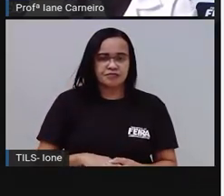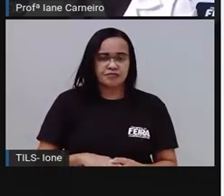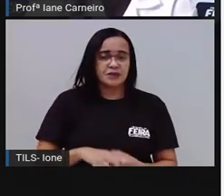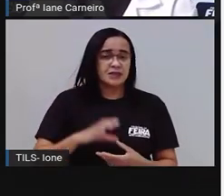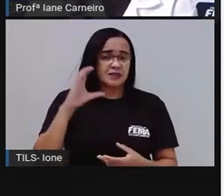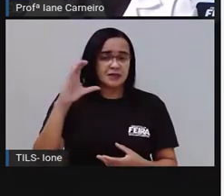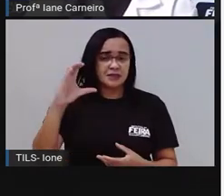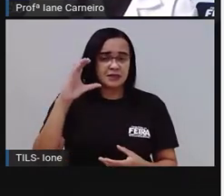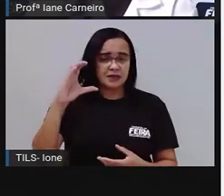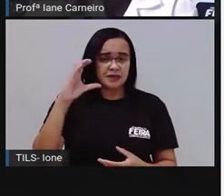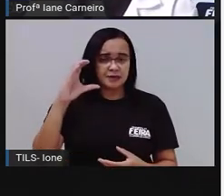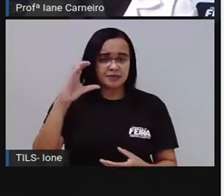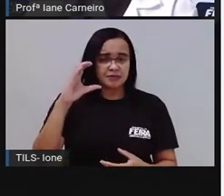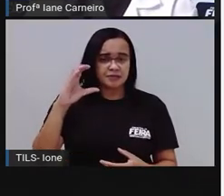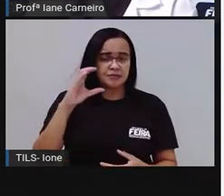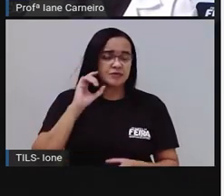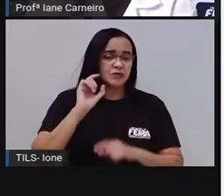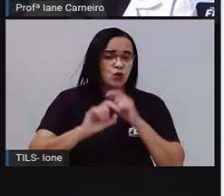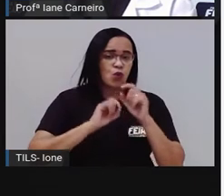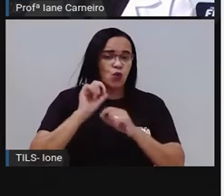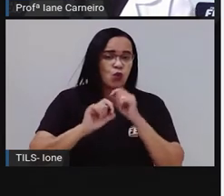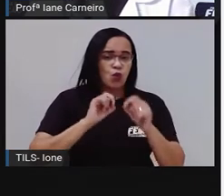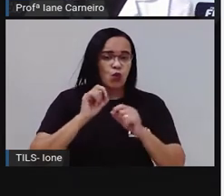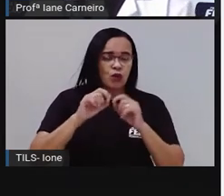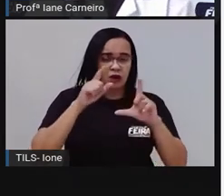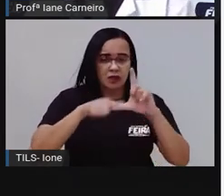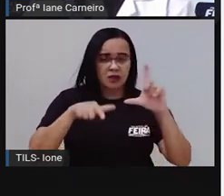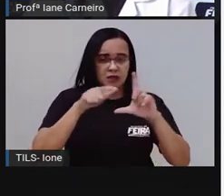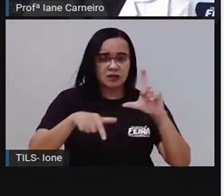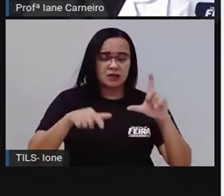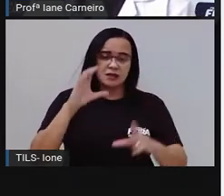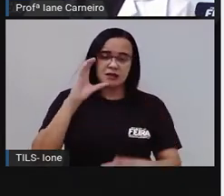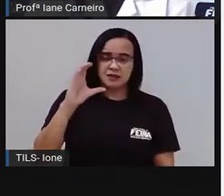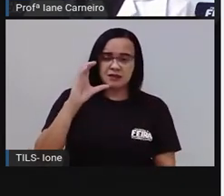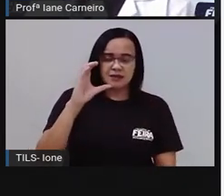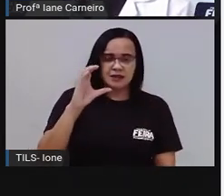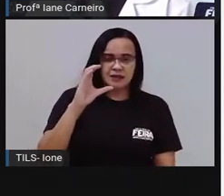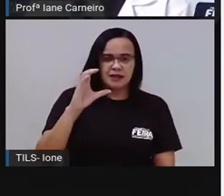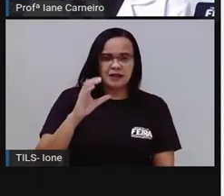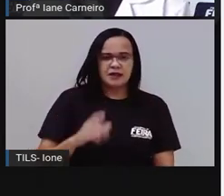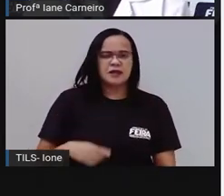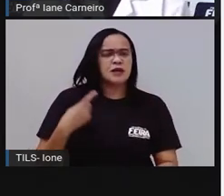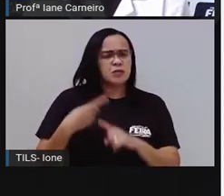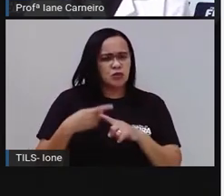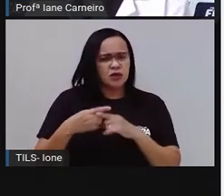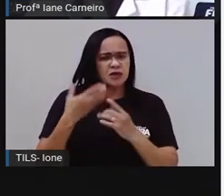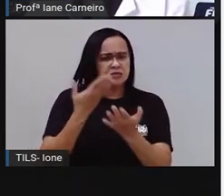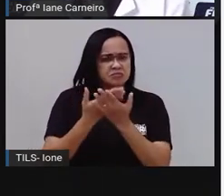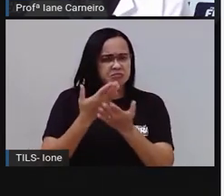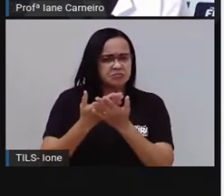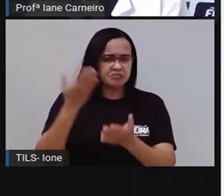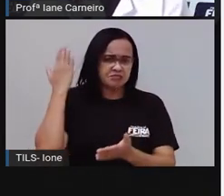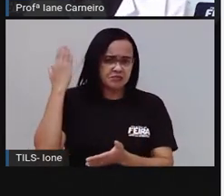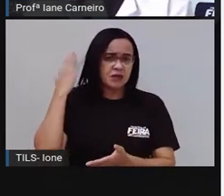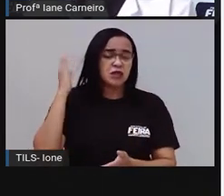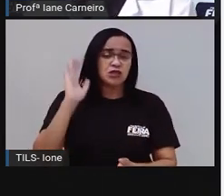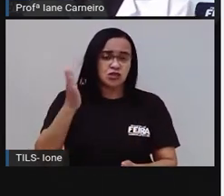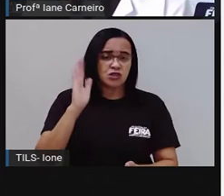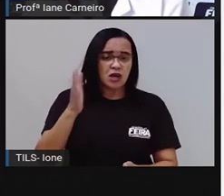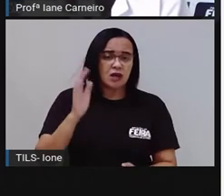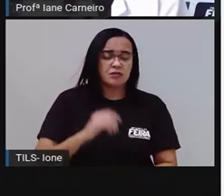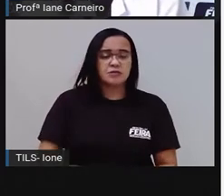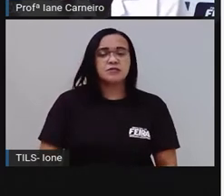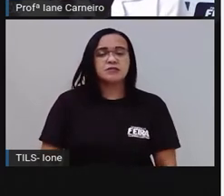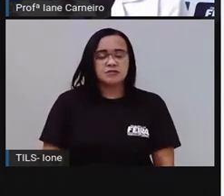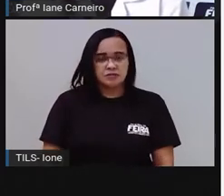agora, ó. Essa letra aqui a prof gosta de chamar atenção porque a gente já teve uma aula falando sobre ela, né? A letra C. Então,